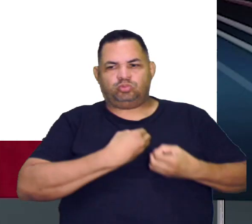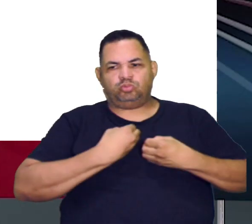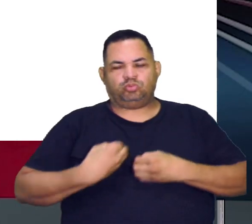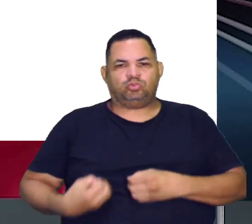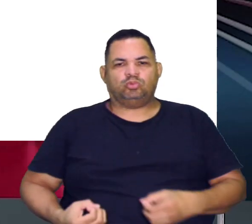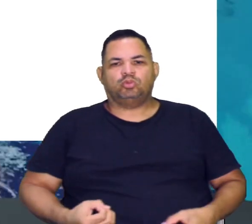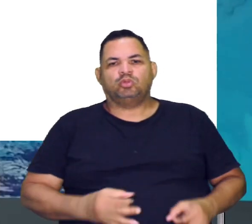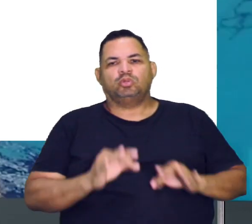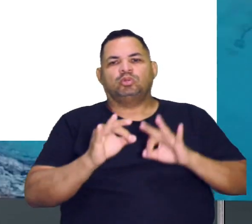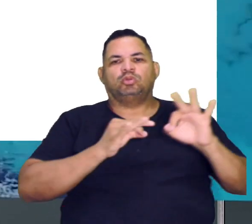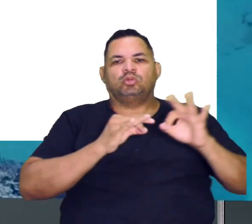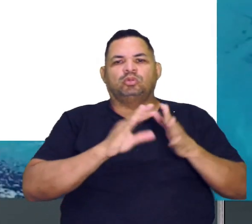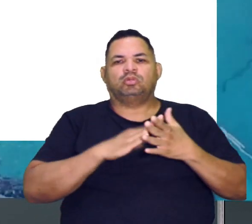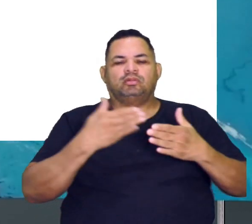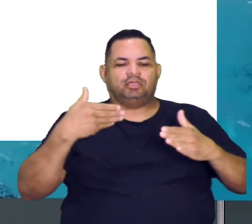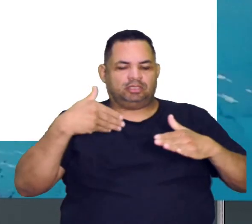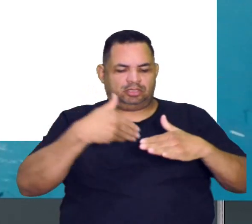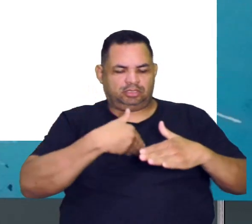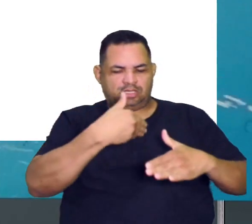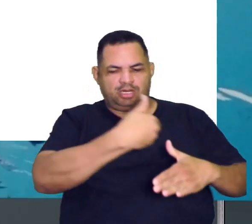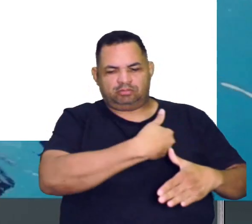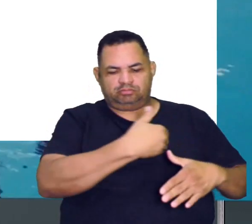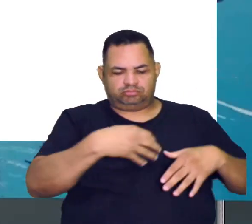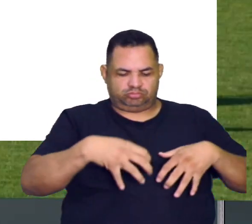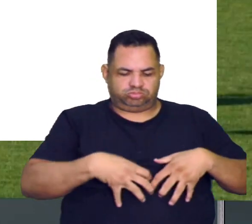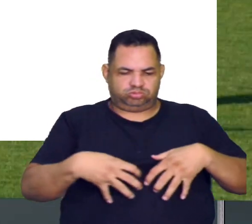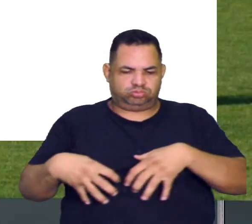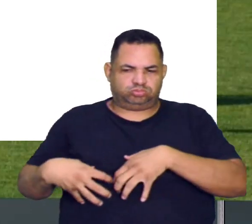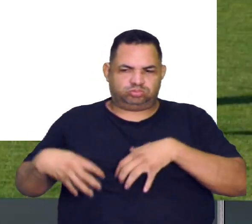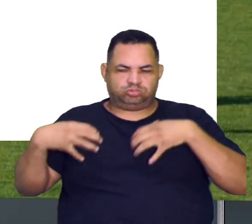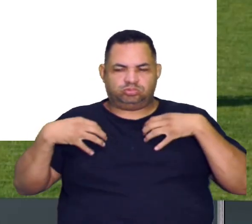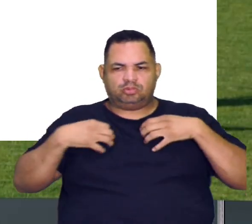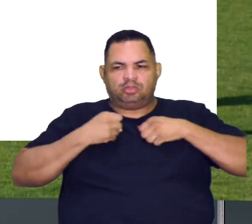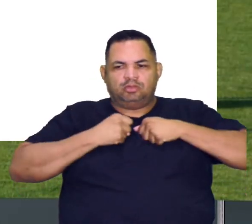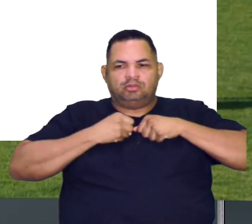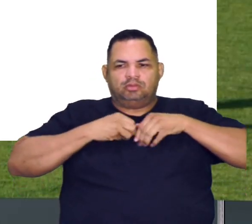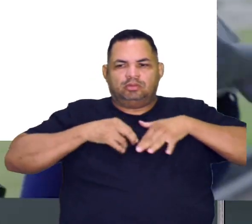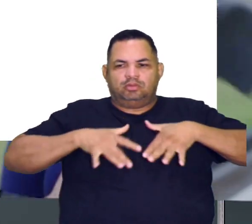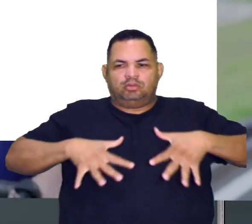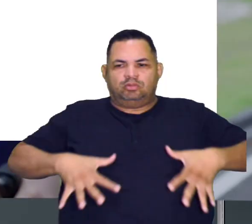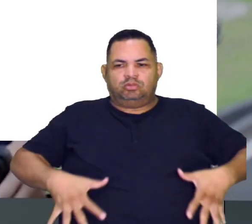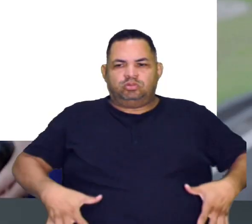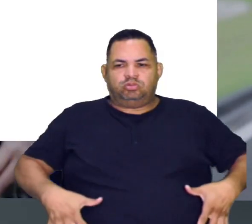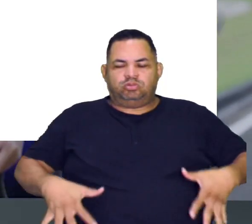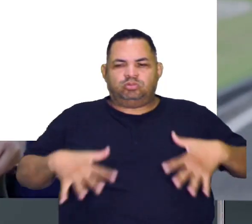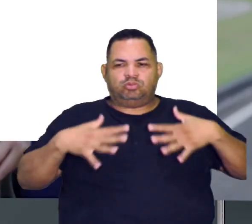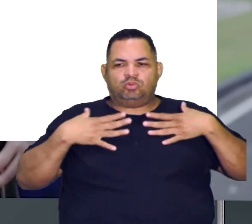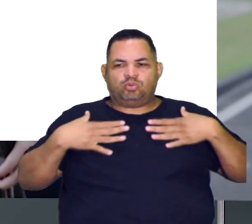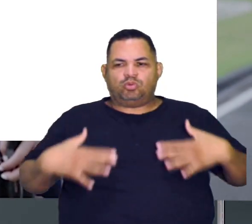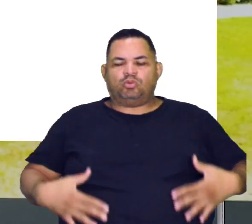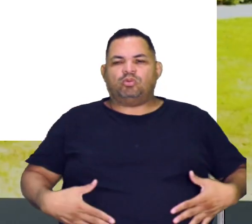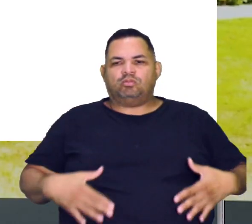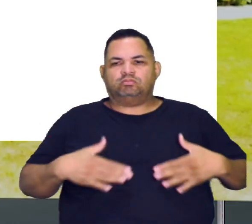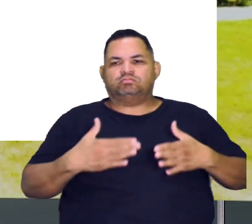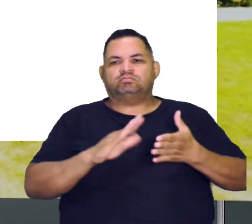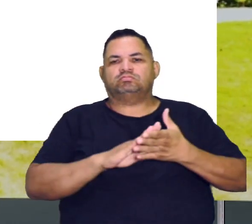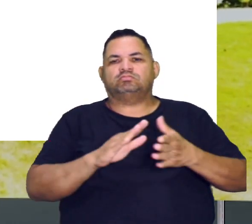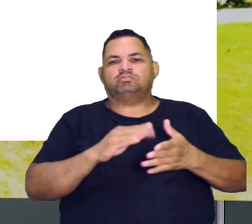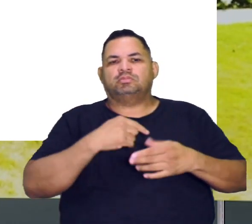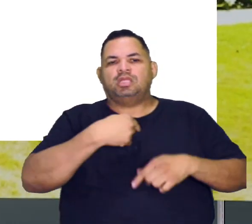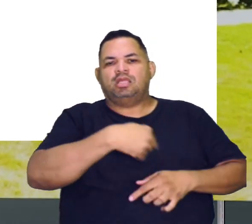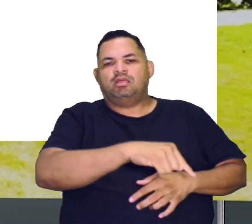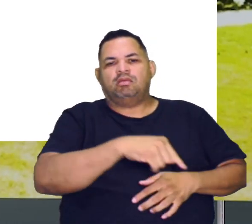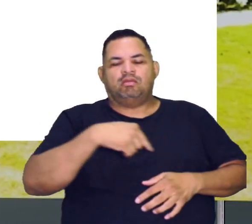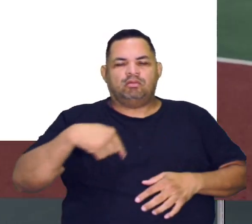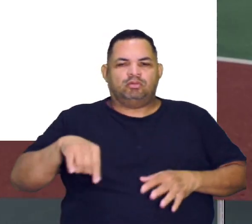aí os tecidos, os órgãos, tá? Podendo espalhar-se por outras regiões do corpo, né? Podendo ramificar